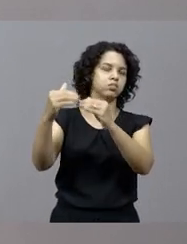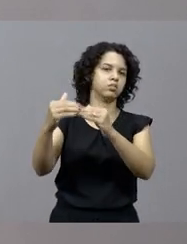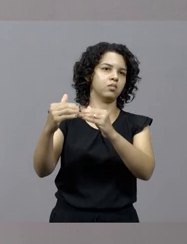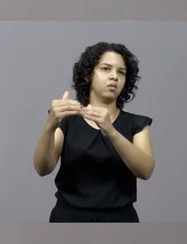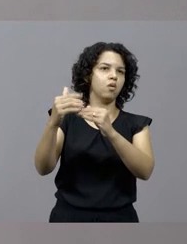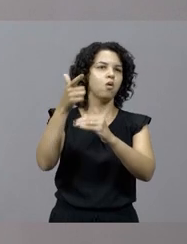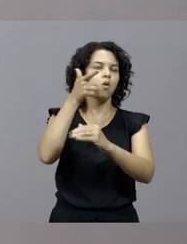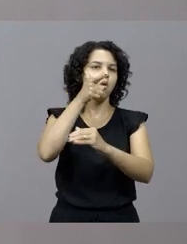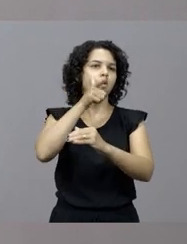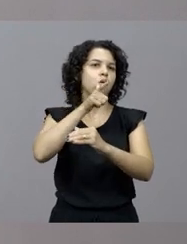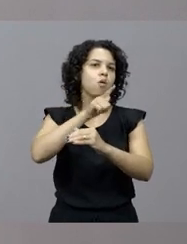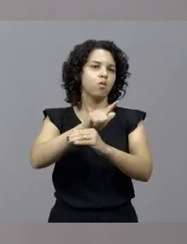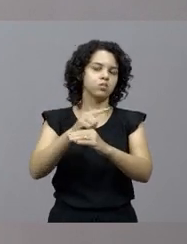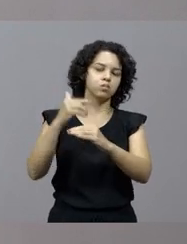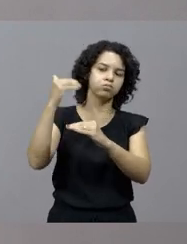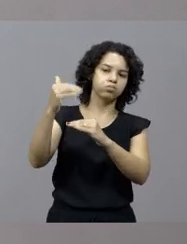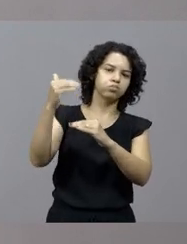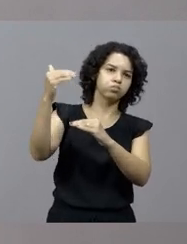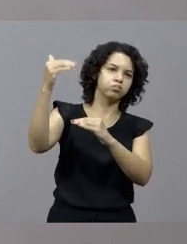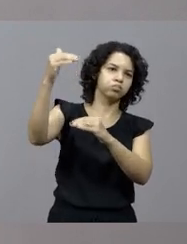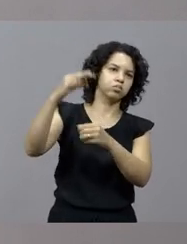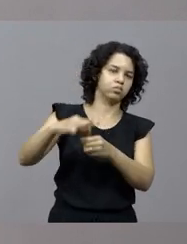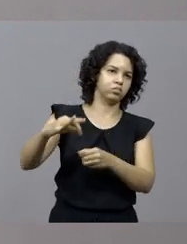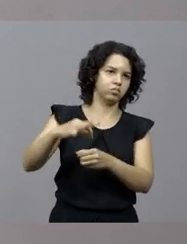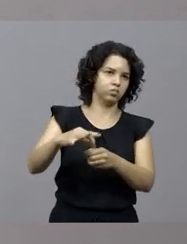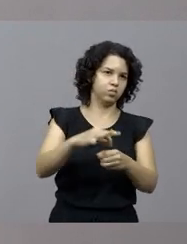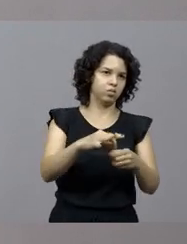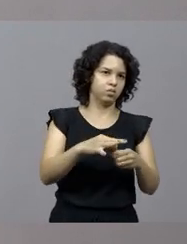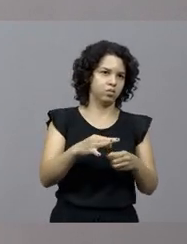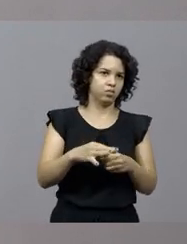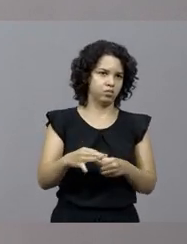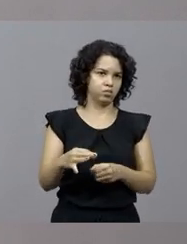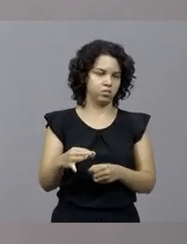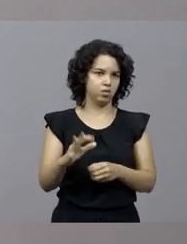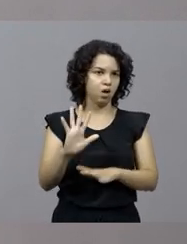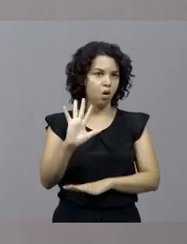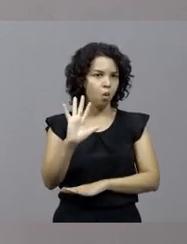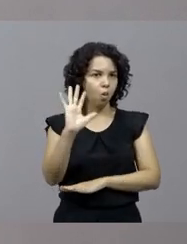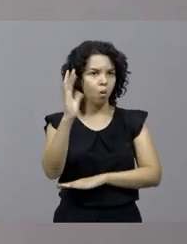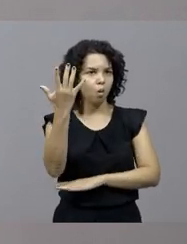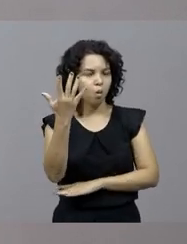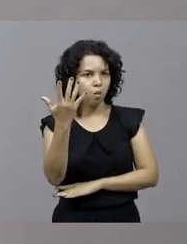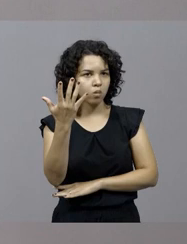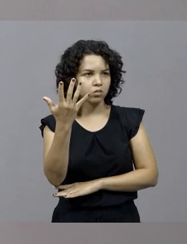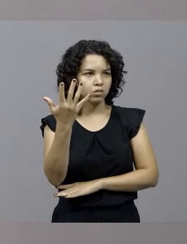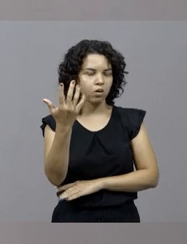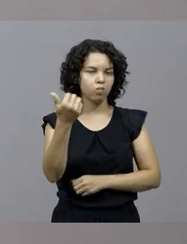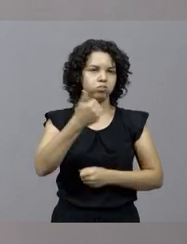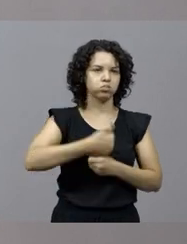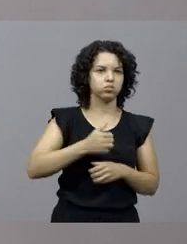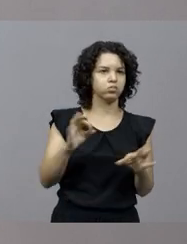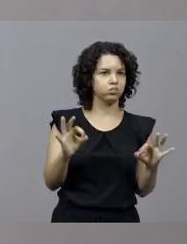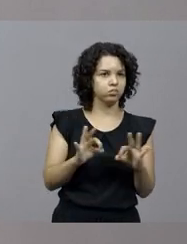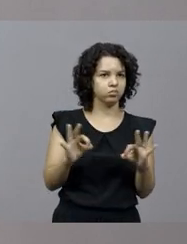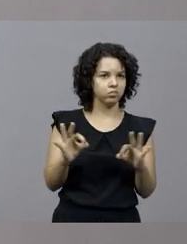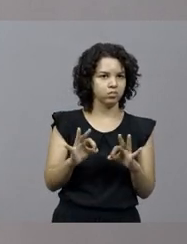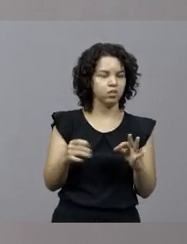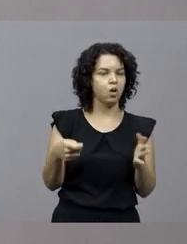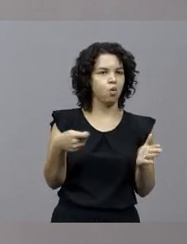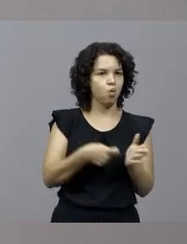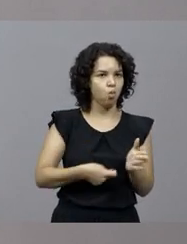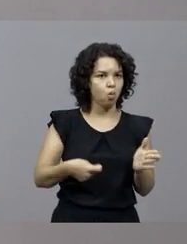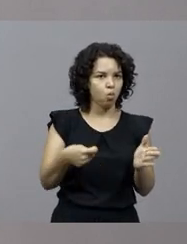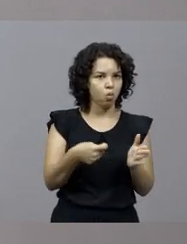mais altos nas instituições. Ninguém os ganhou por acaso. Por detrás disso, há muita luta e muito